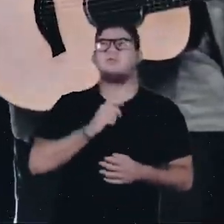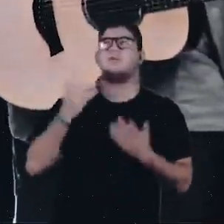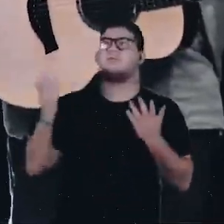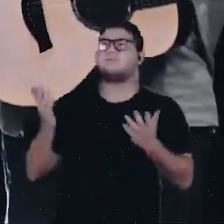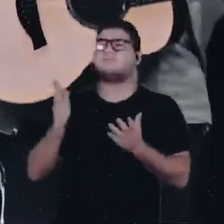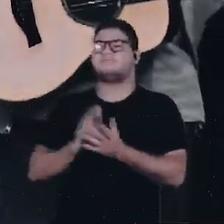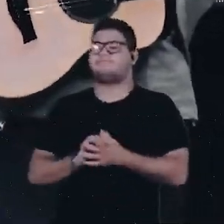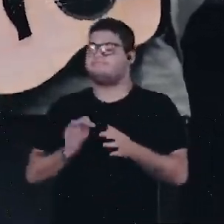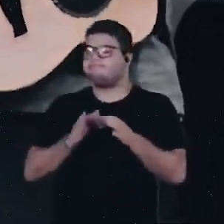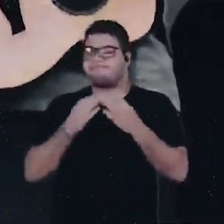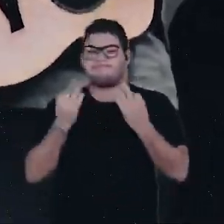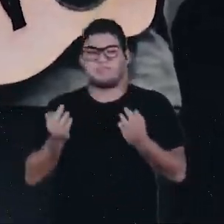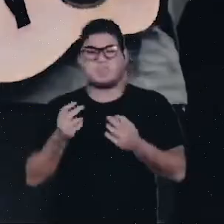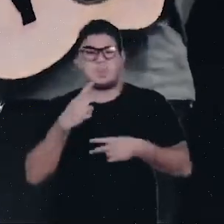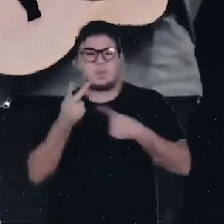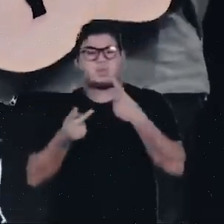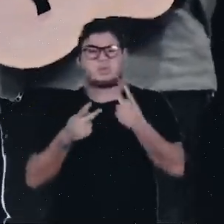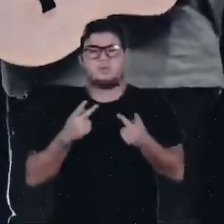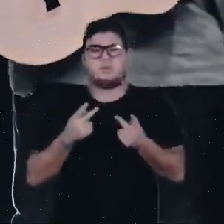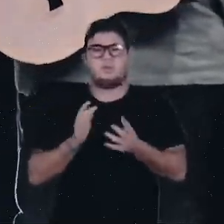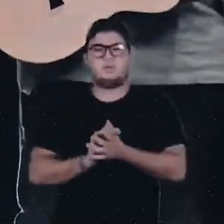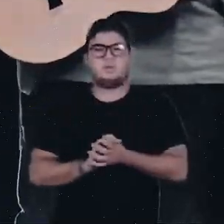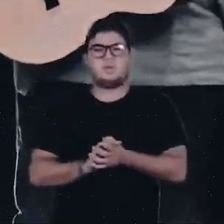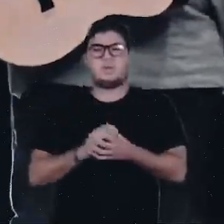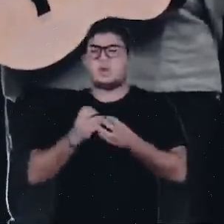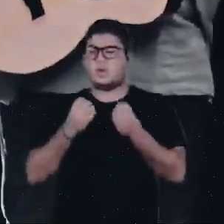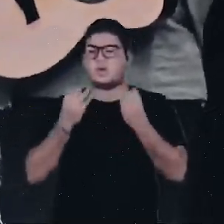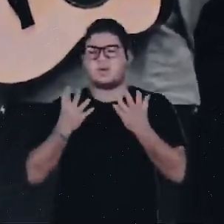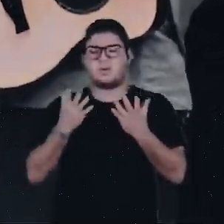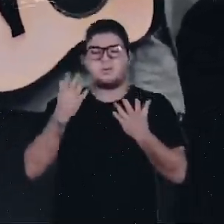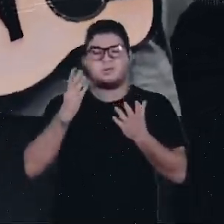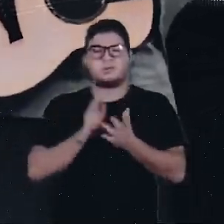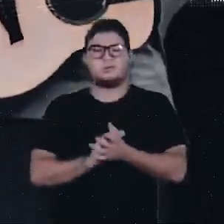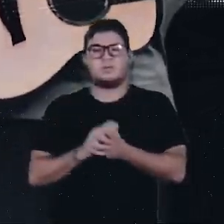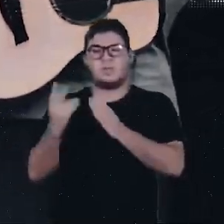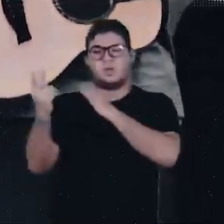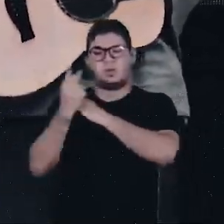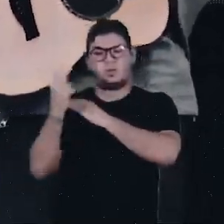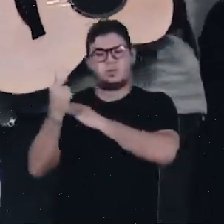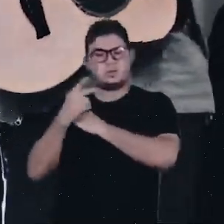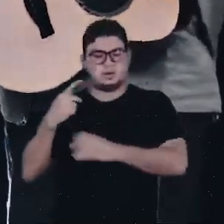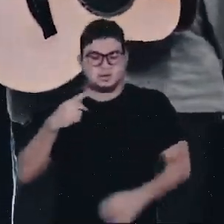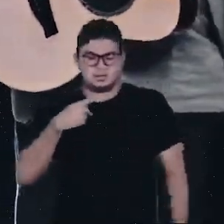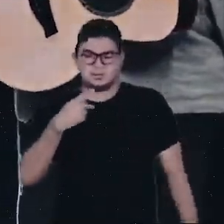Simples. Eu vou falar de coisas aqui tão óbvias. Cuide da sua saúde.